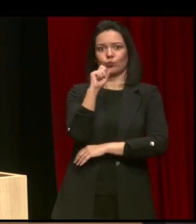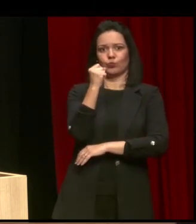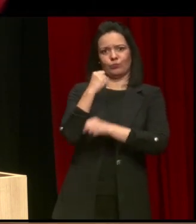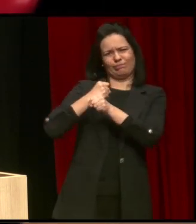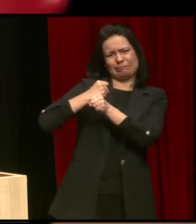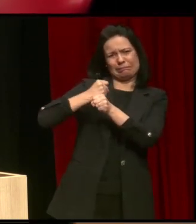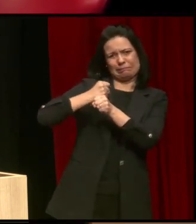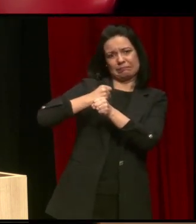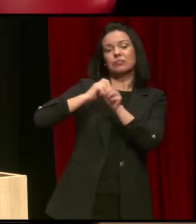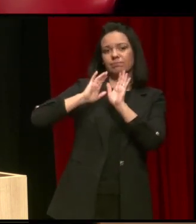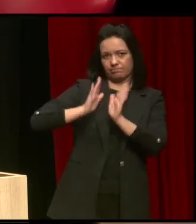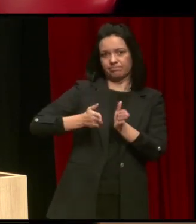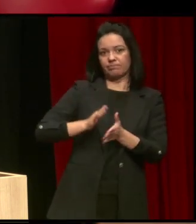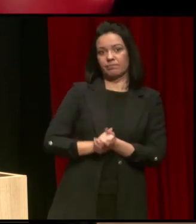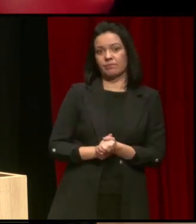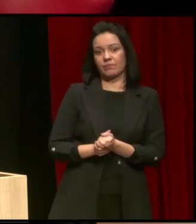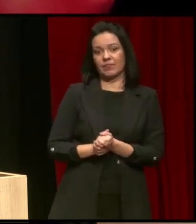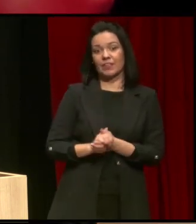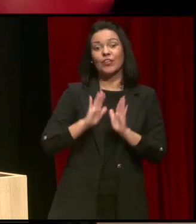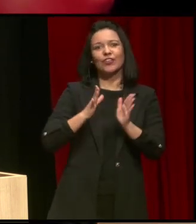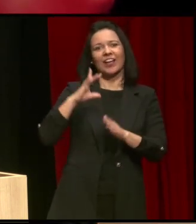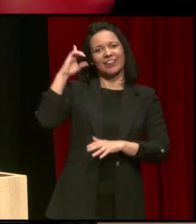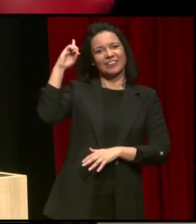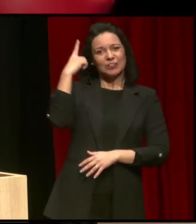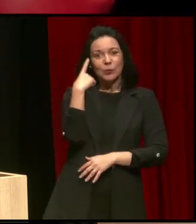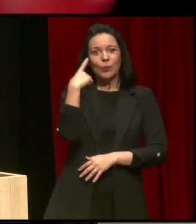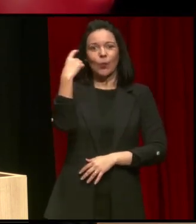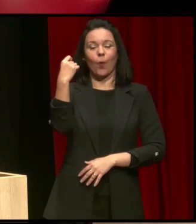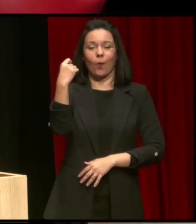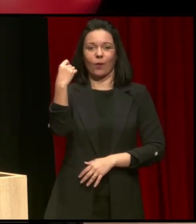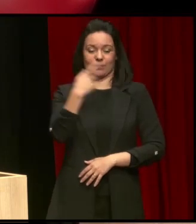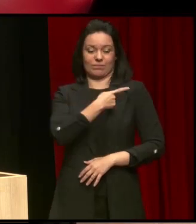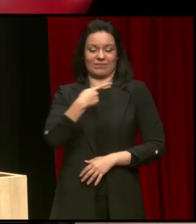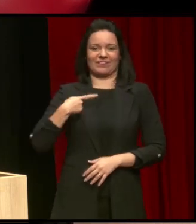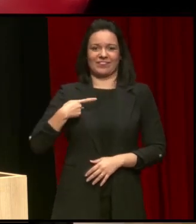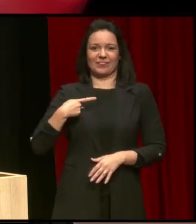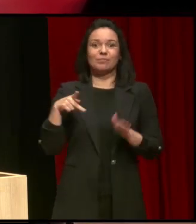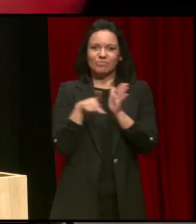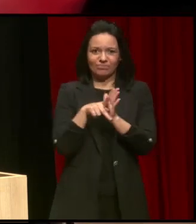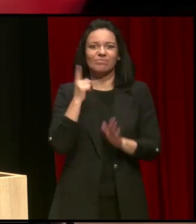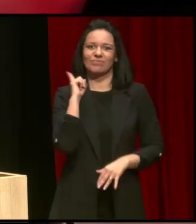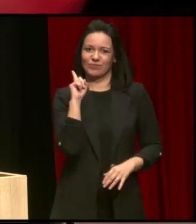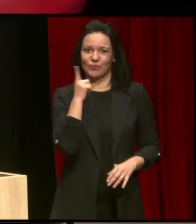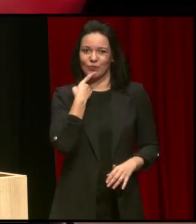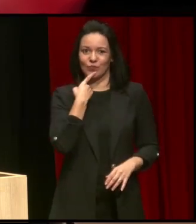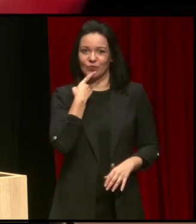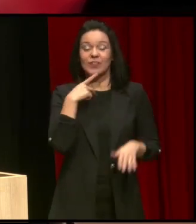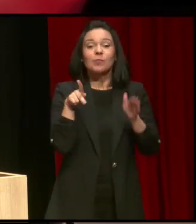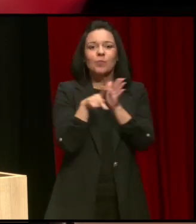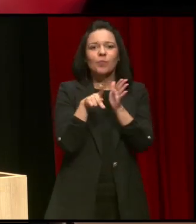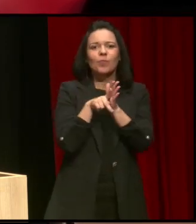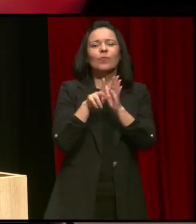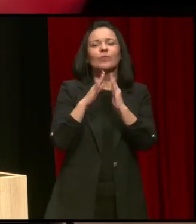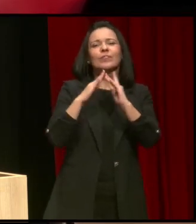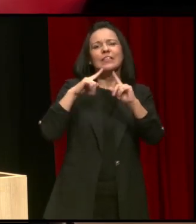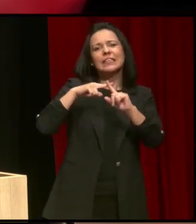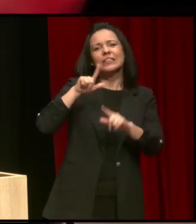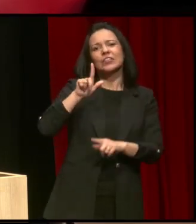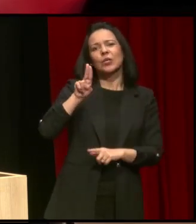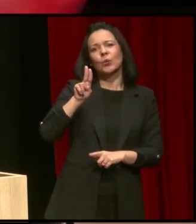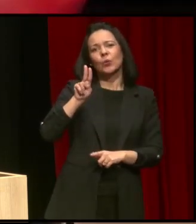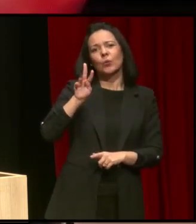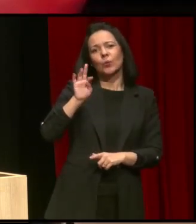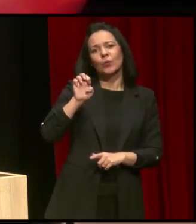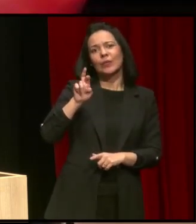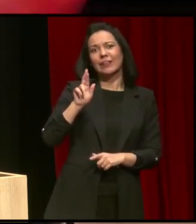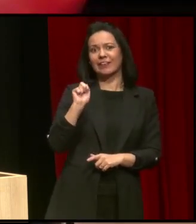anos. Esse foi meu primeiro chamado para ser pastor, fui missionário para surdos. Foi o primeiro pastor da Igreja Luterana do Brasil para